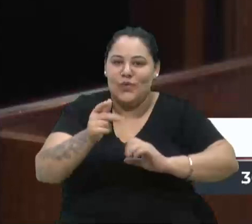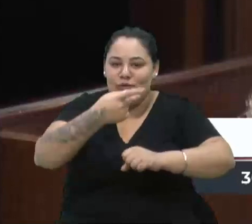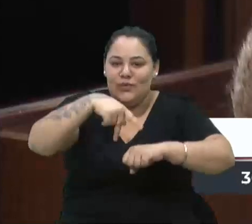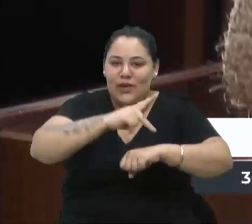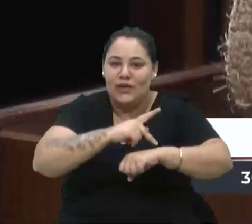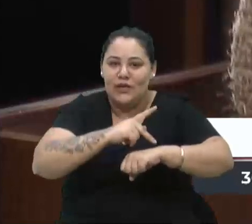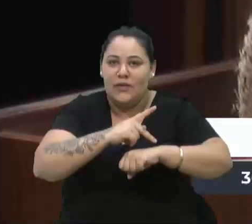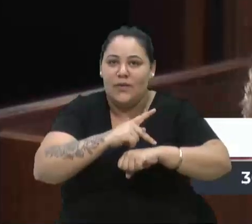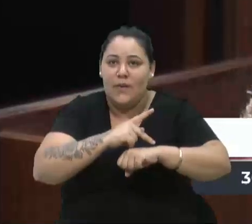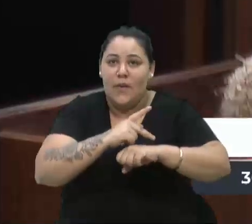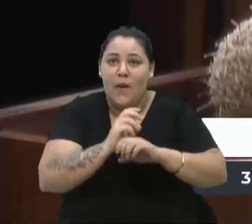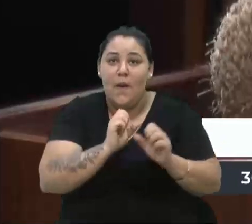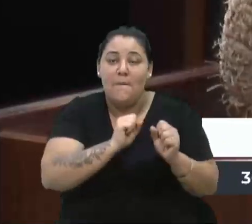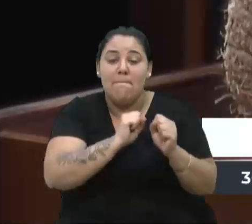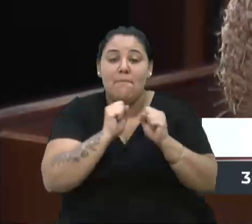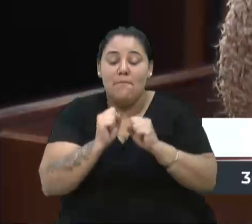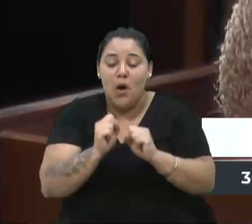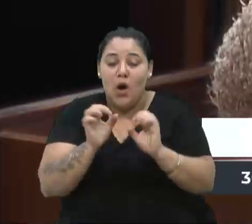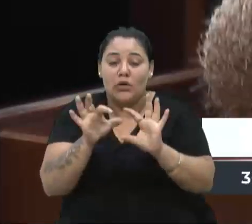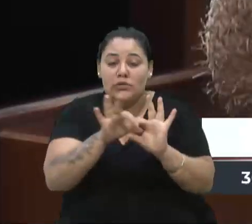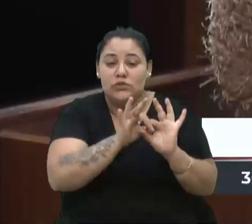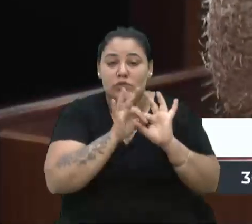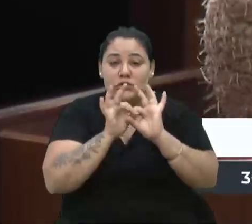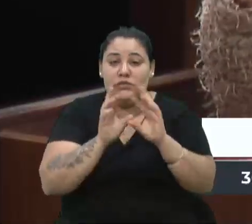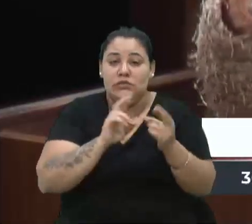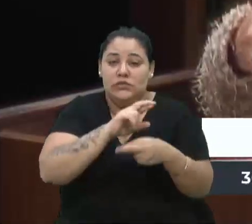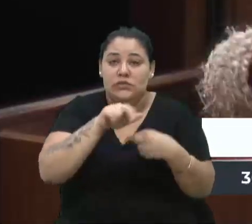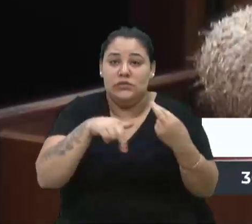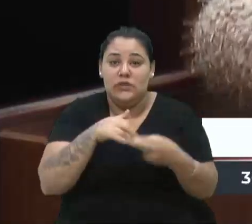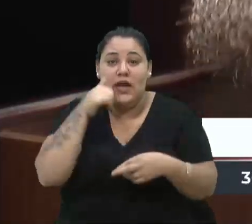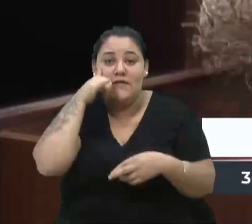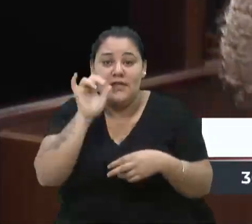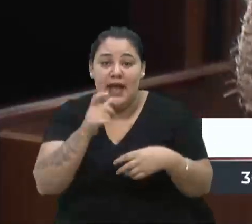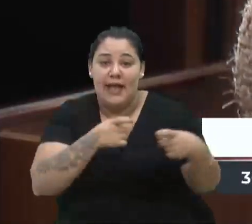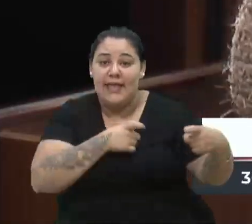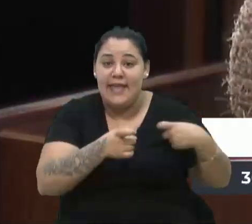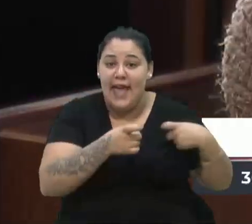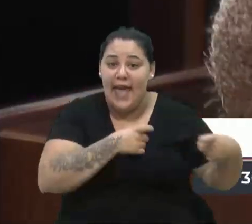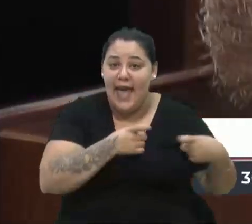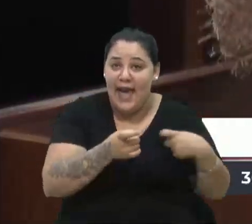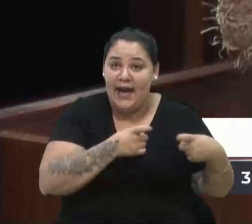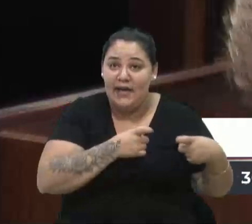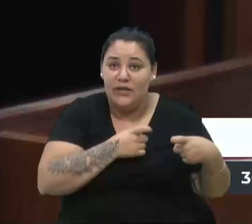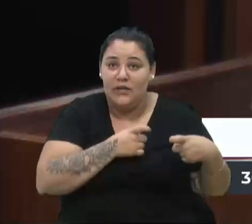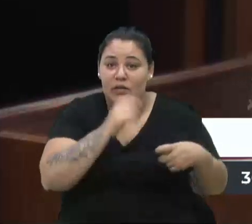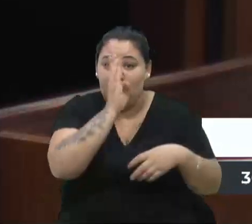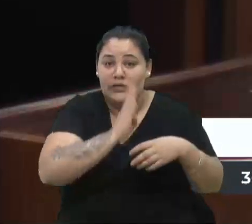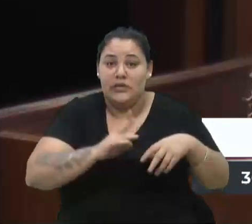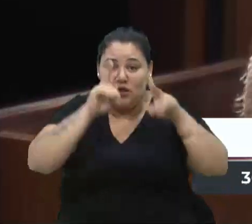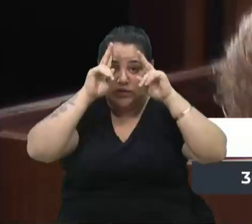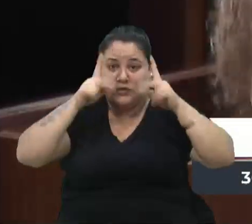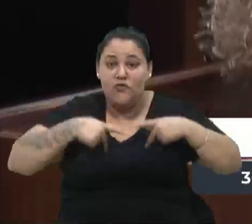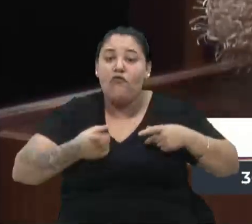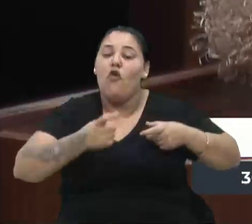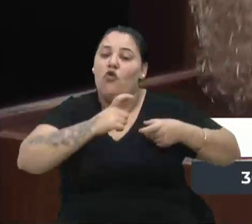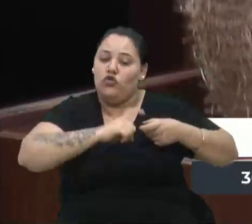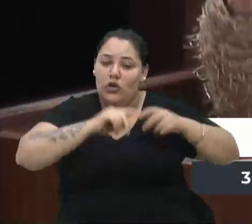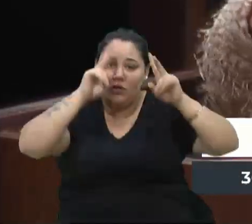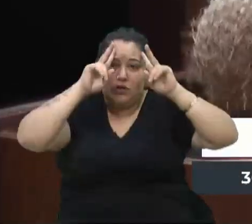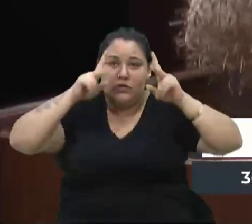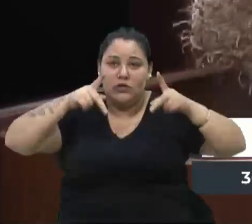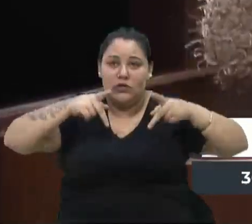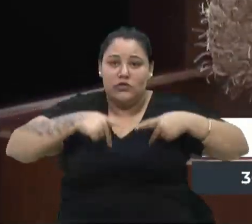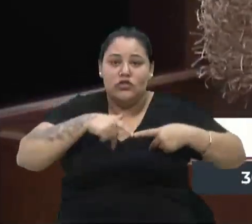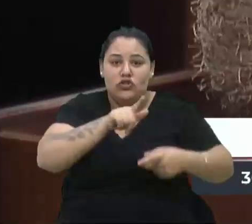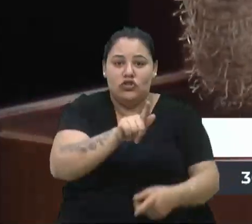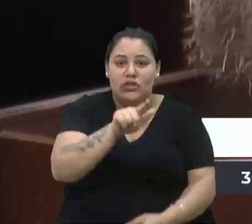podem se juntar em relação a evitar a guerra. O Brasil é reconhecido, voltou a ser reconhecido no